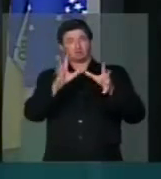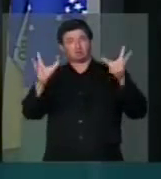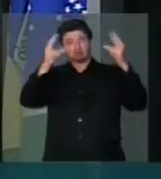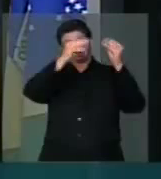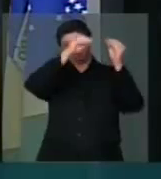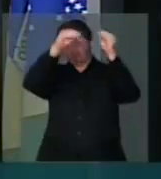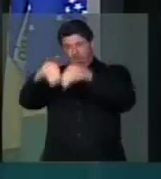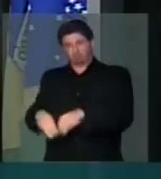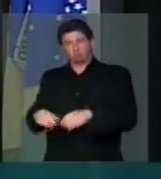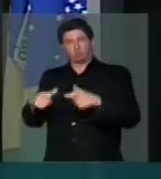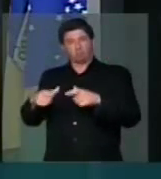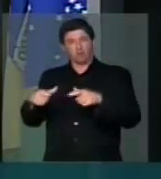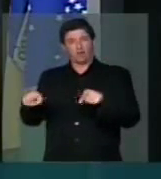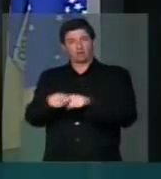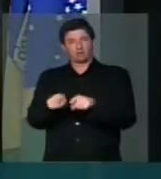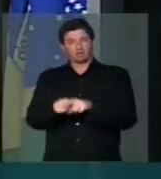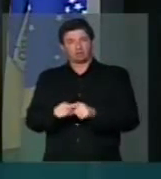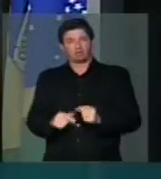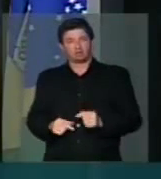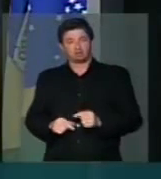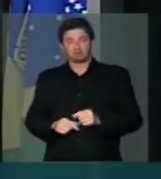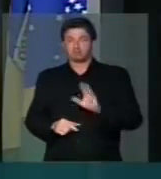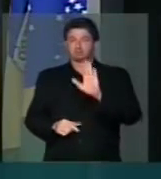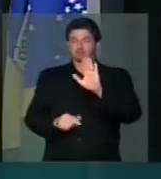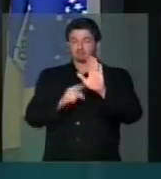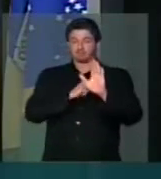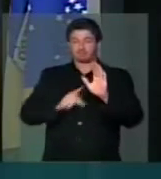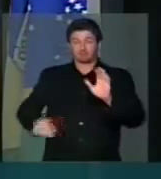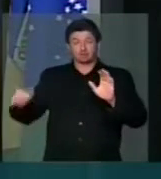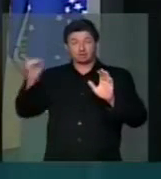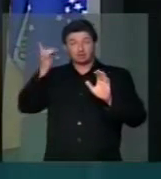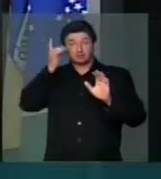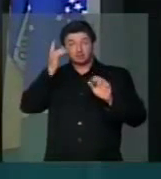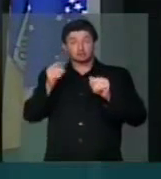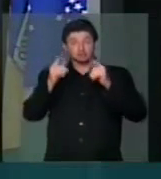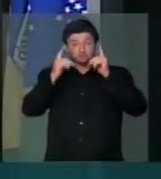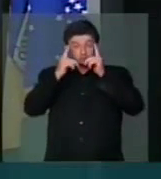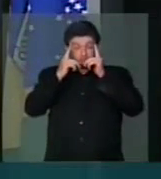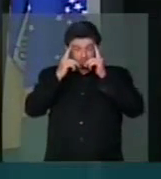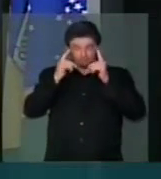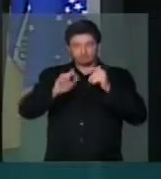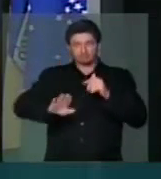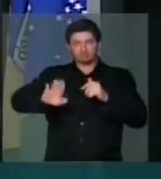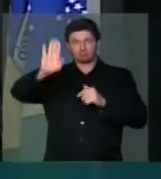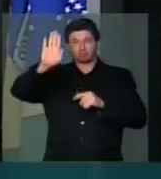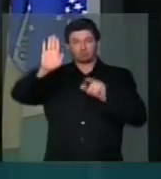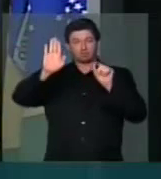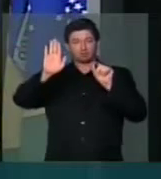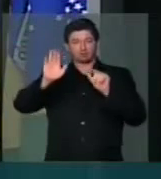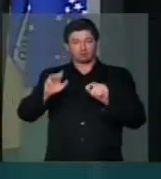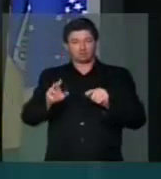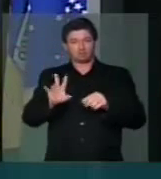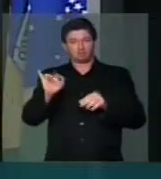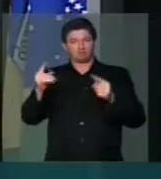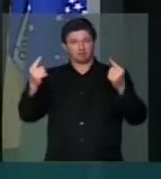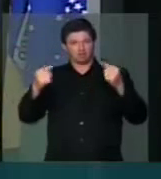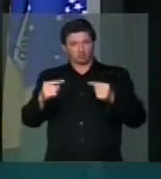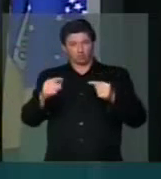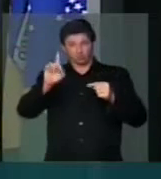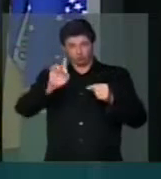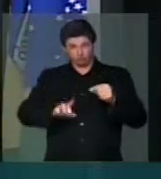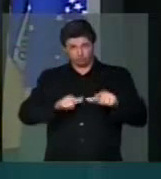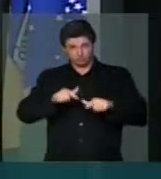valha a pergunta. A Dilma Rousseff prometeu que não iria contrariar os